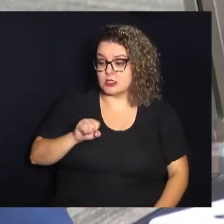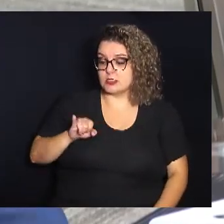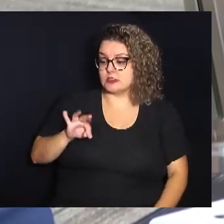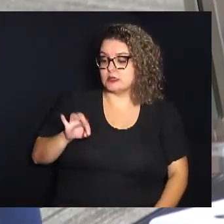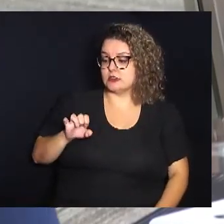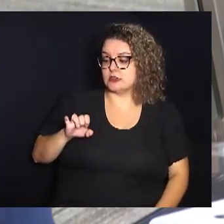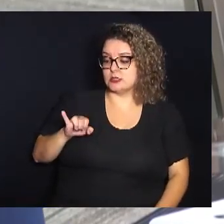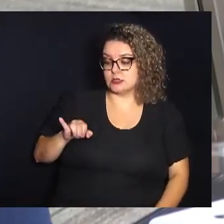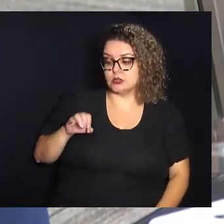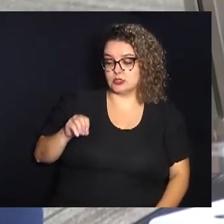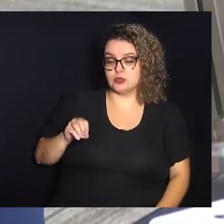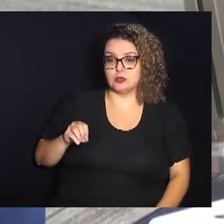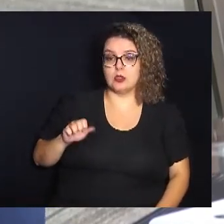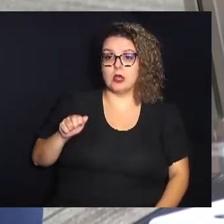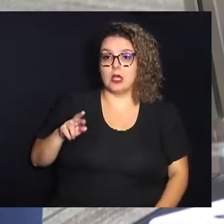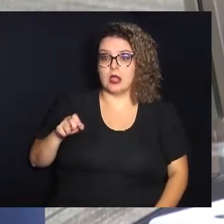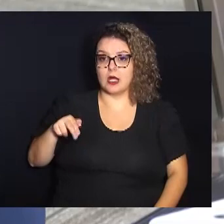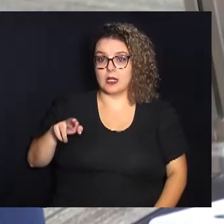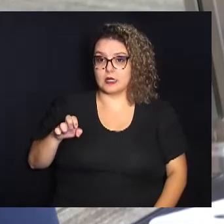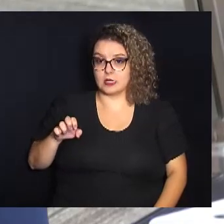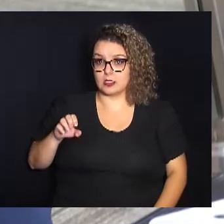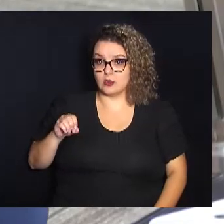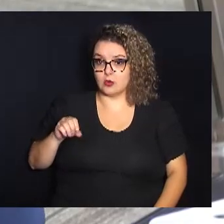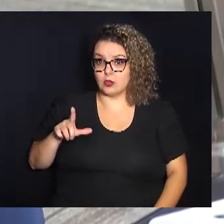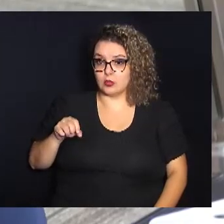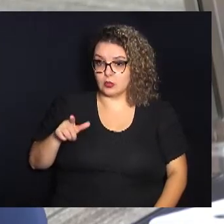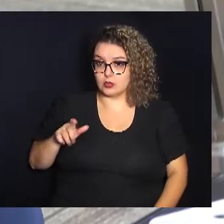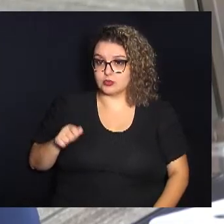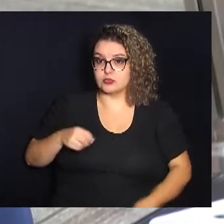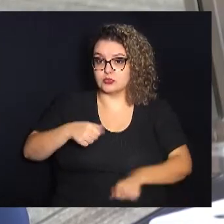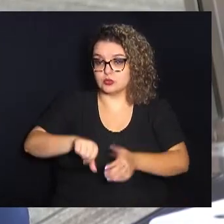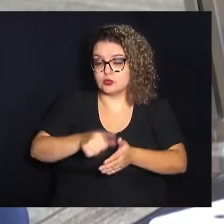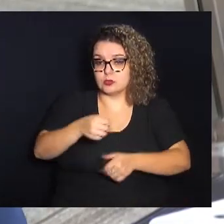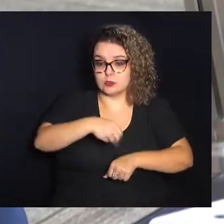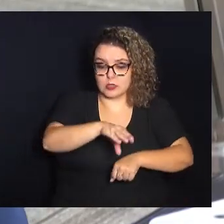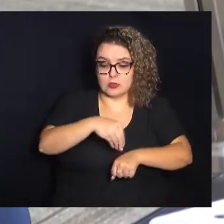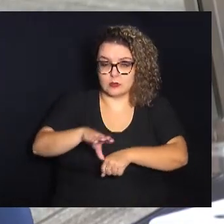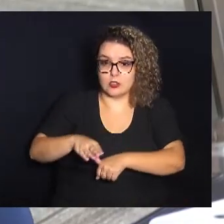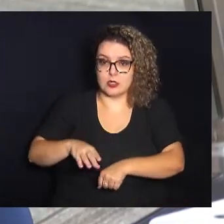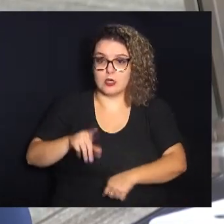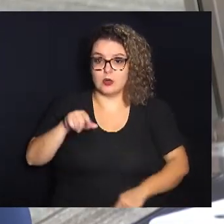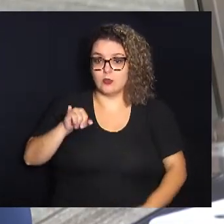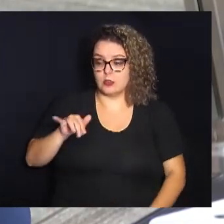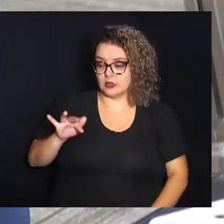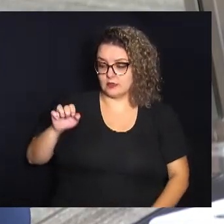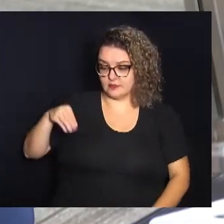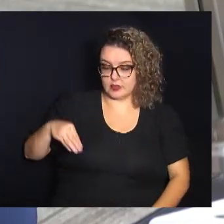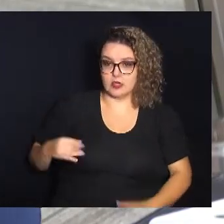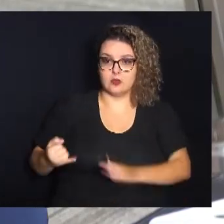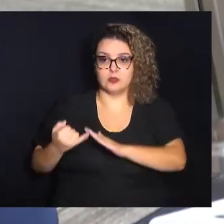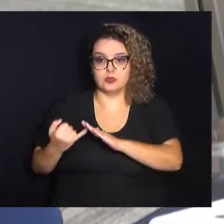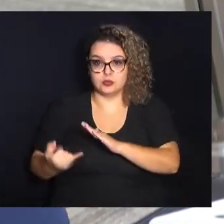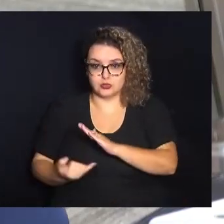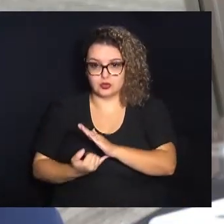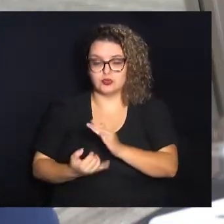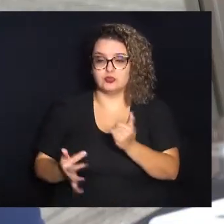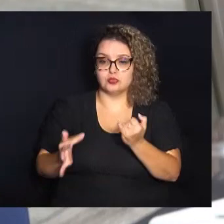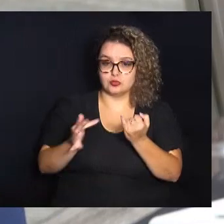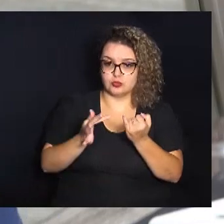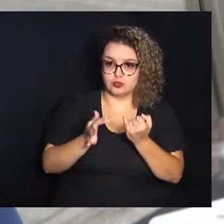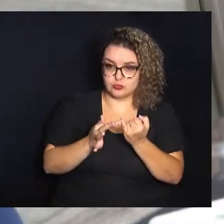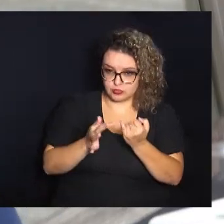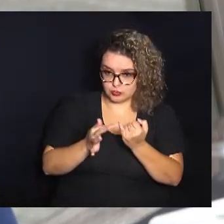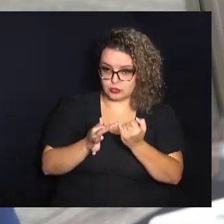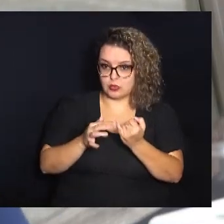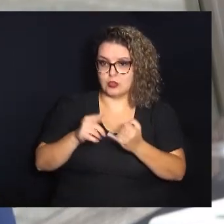área também ser um sítio arqueológico. Então, uma das primeiras encaminhamentos nossos é contactar o IFAM, né, que é o Instituto